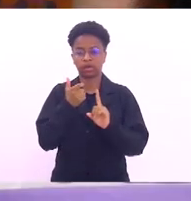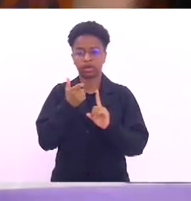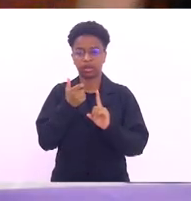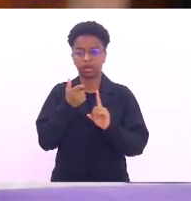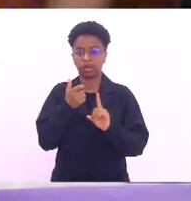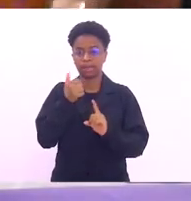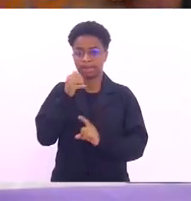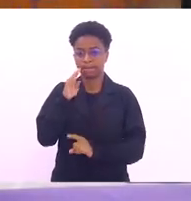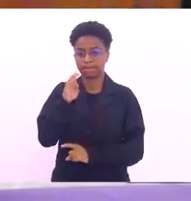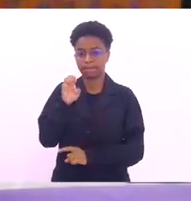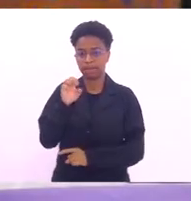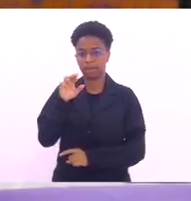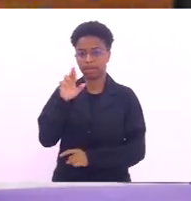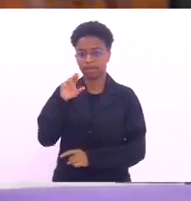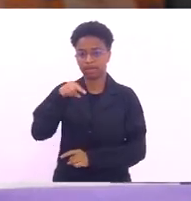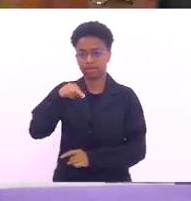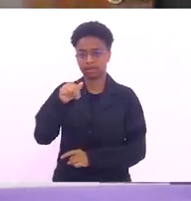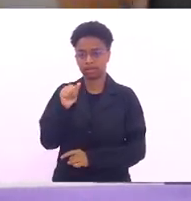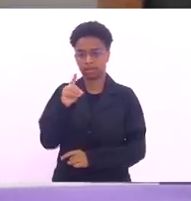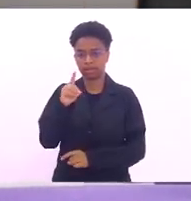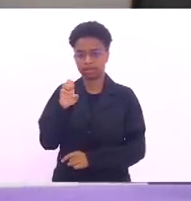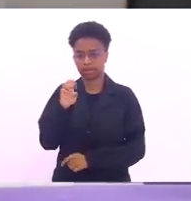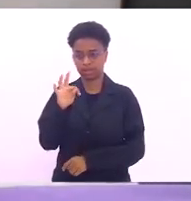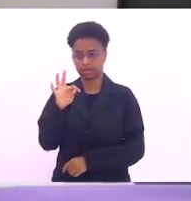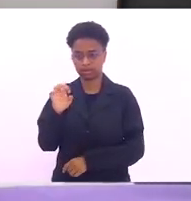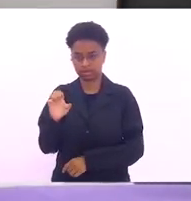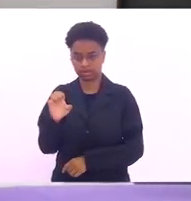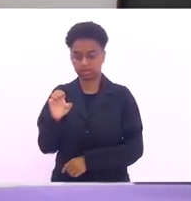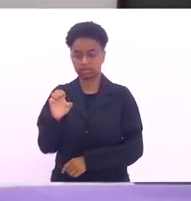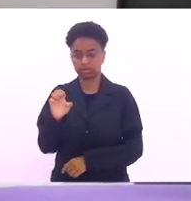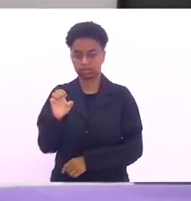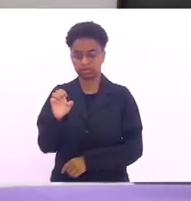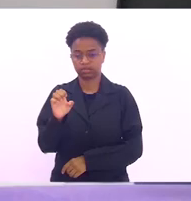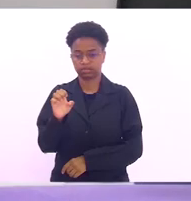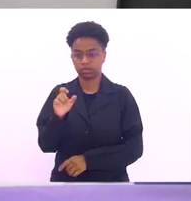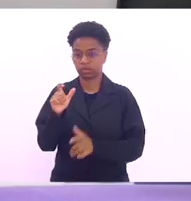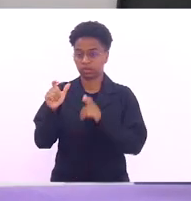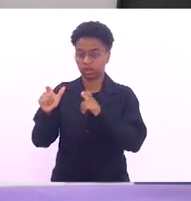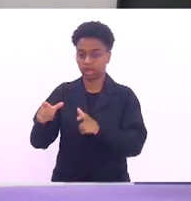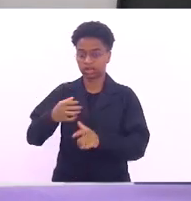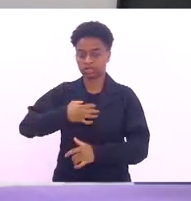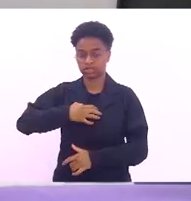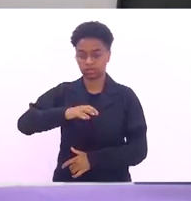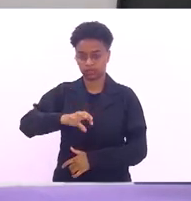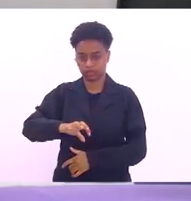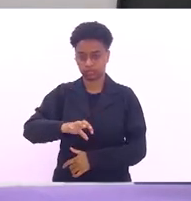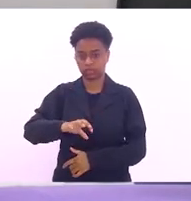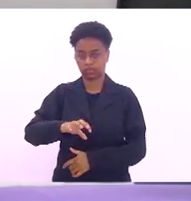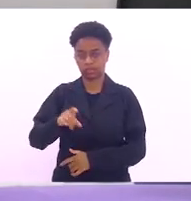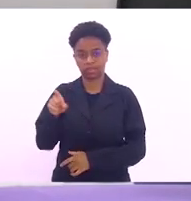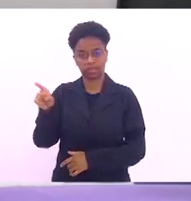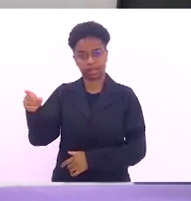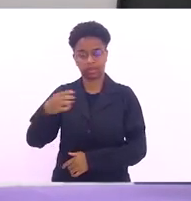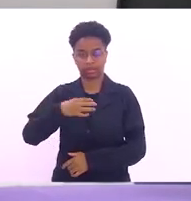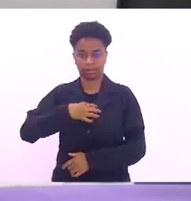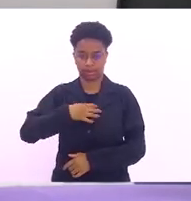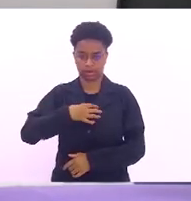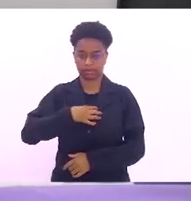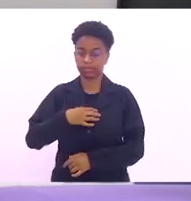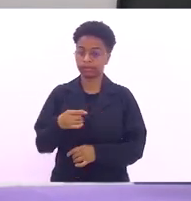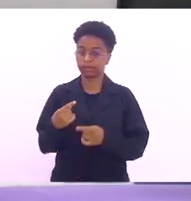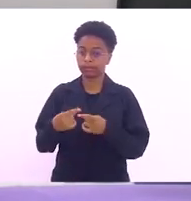da mãe Bernadete Pacífico lá em Salvador na Bahia mãe